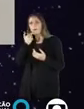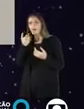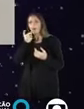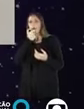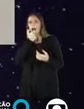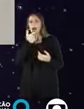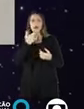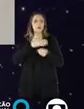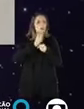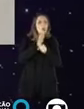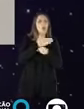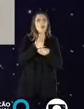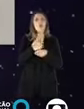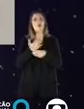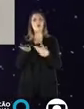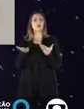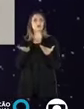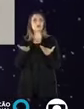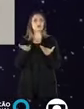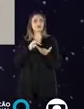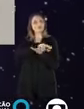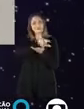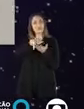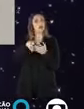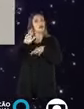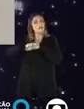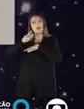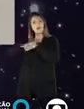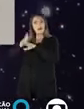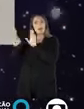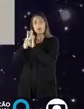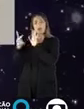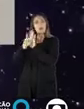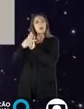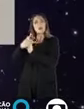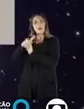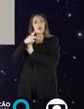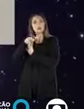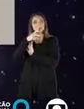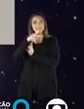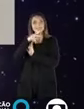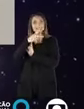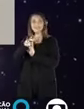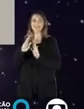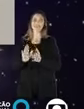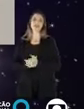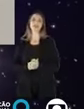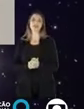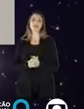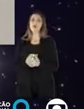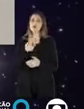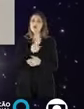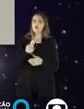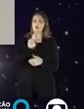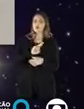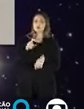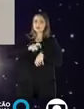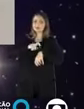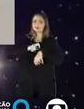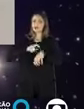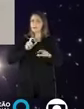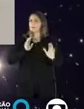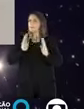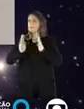comer um bolo, quer comer uma. Enfim, faça o seu próprio alimento, né? Utilize desse